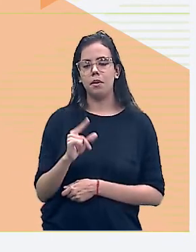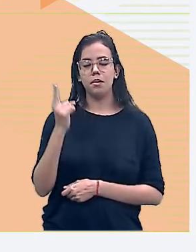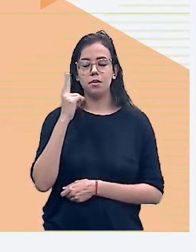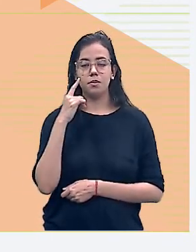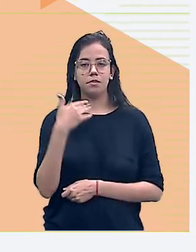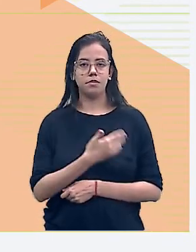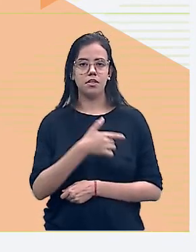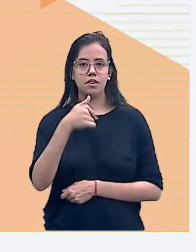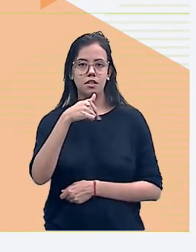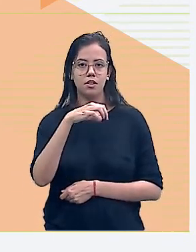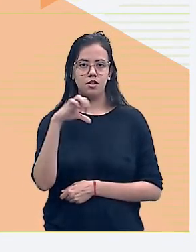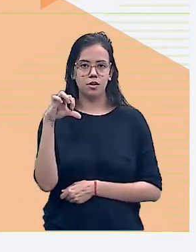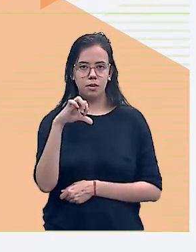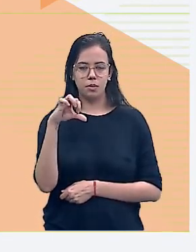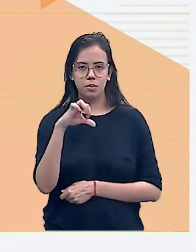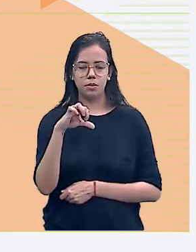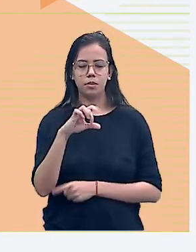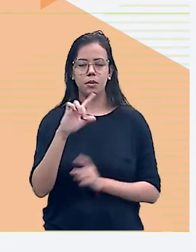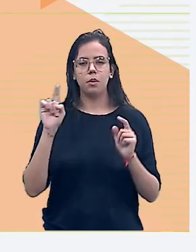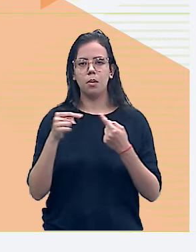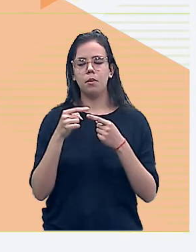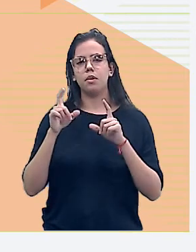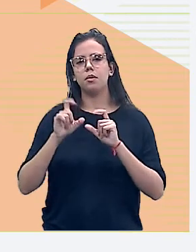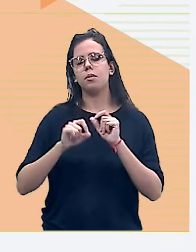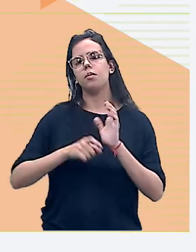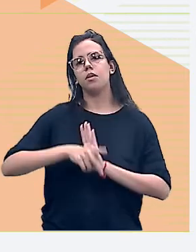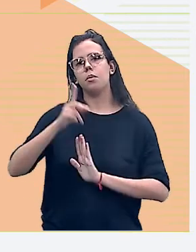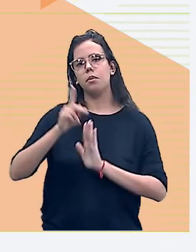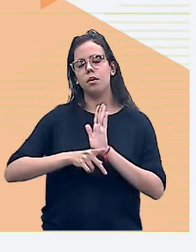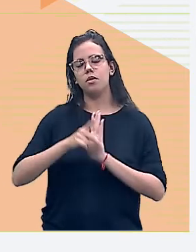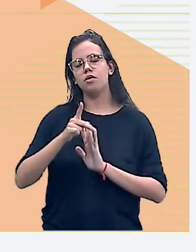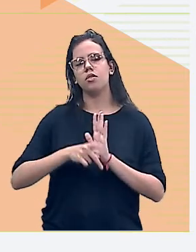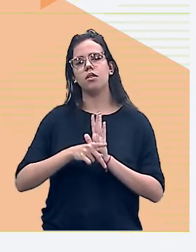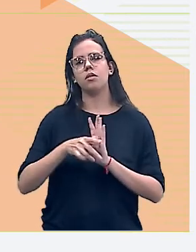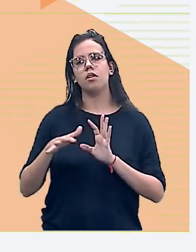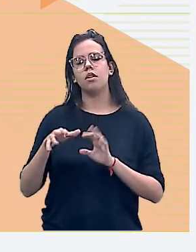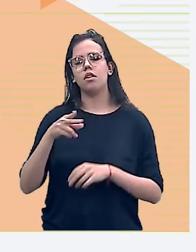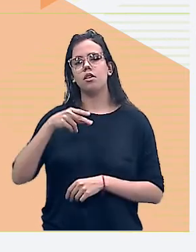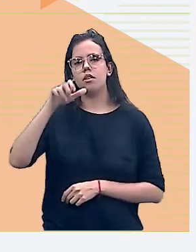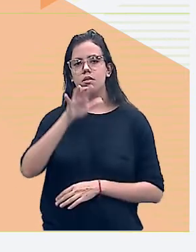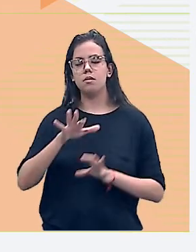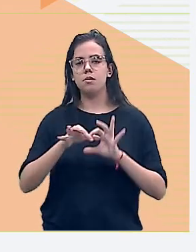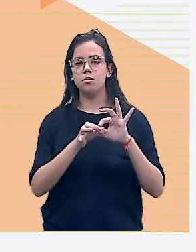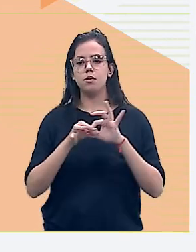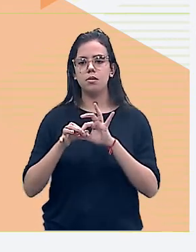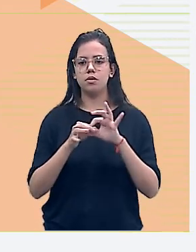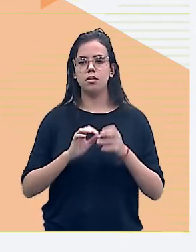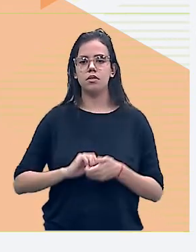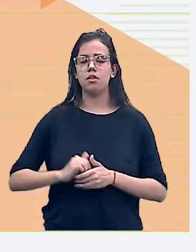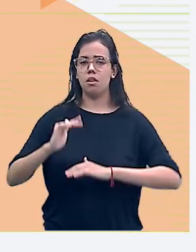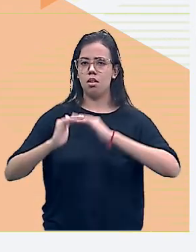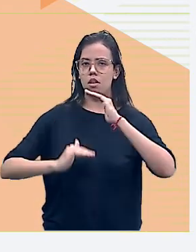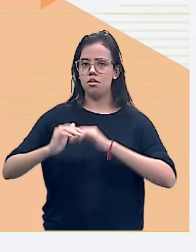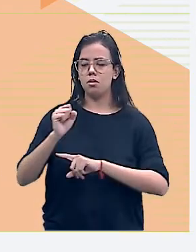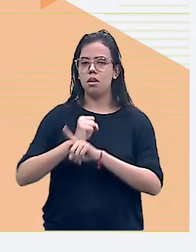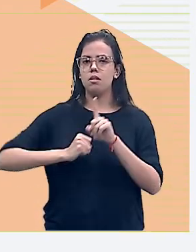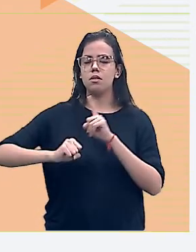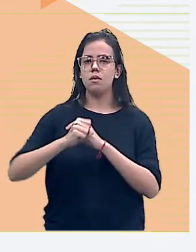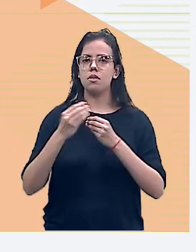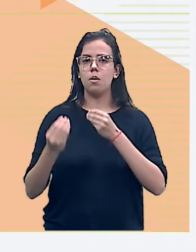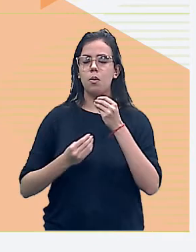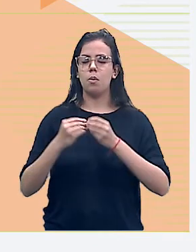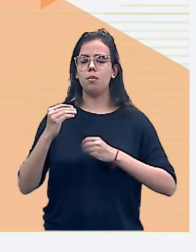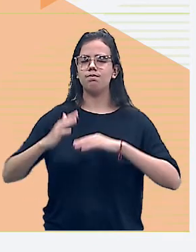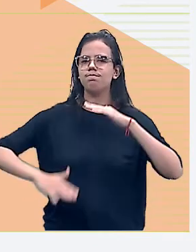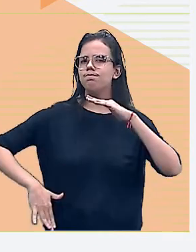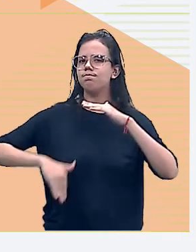IDH sétima nona posição de acordo com o programa das Nações Unidas professor e a nossa desigualdade social como é que tá